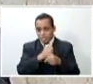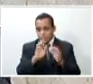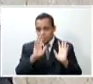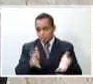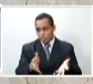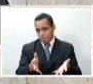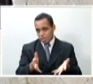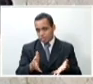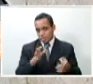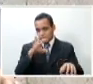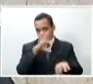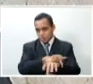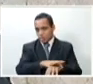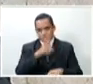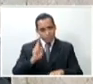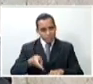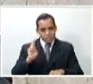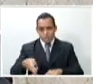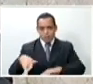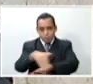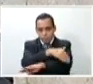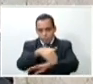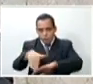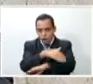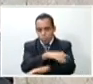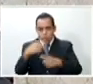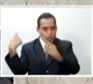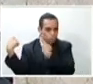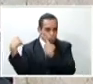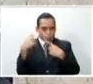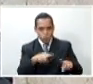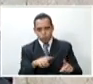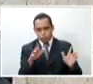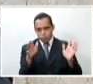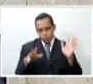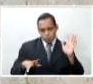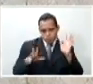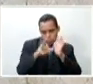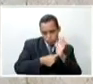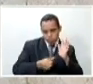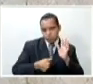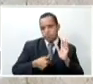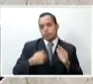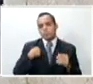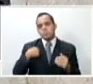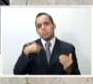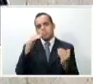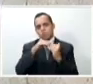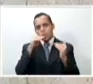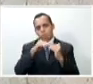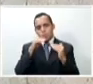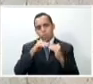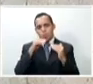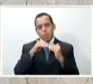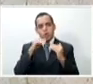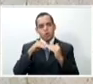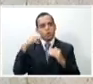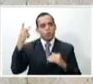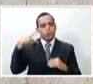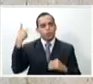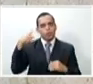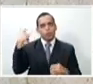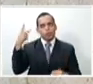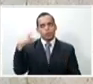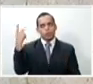de São Paulo, sempre na rua, combatendo a criminalidade. Eu deixo bem claro, concordo aqui com o vereador que falou que